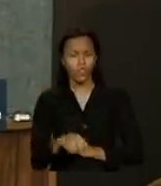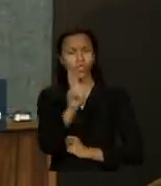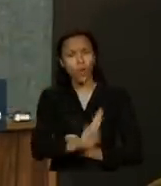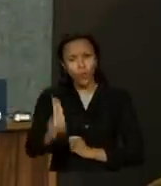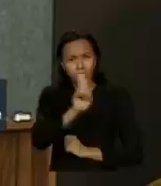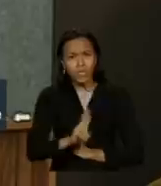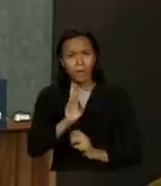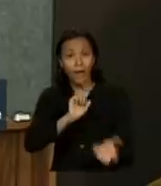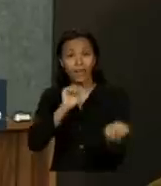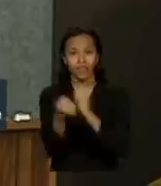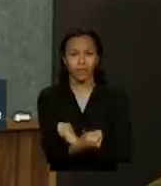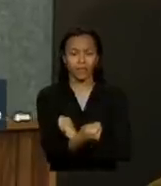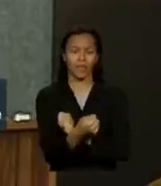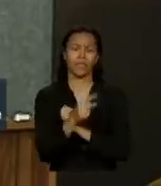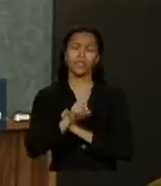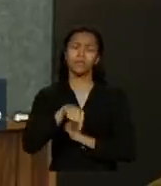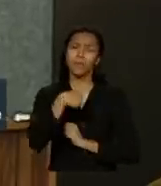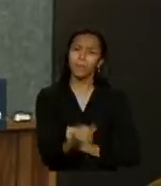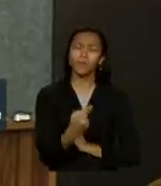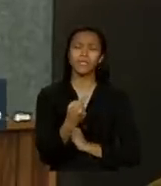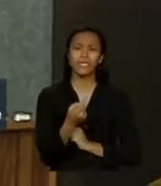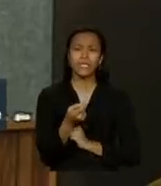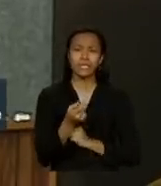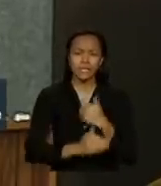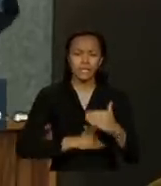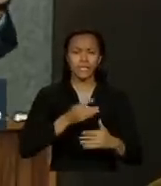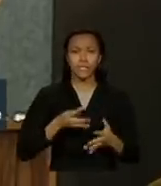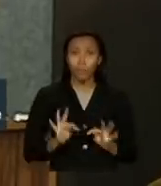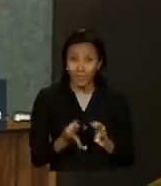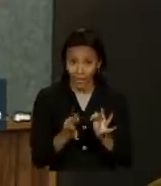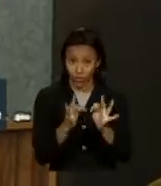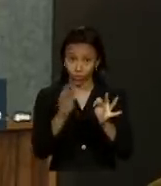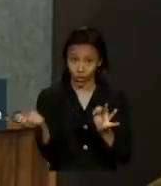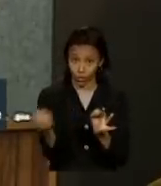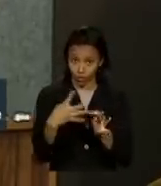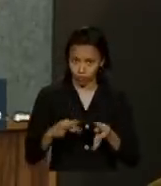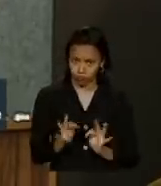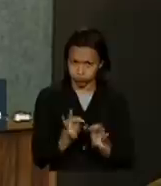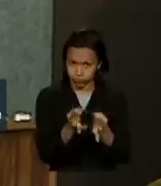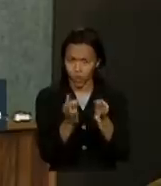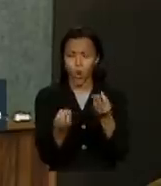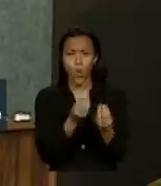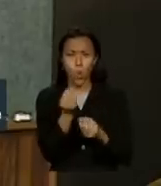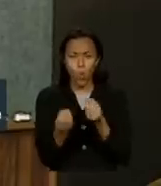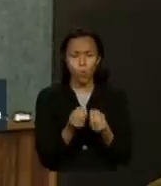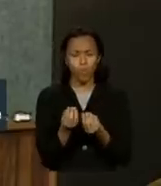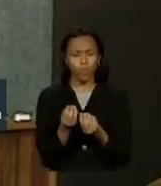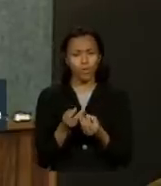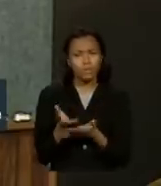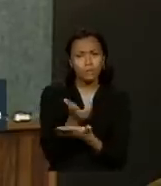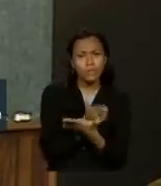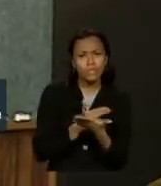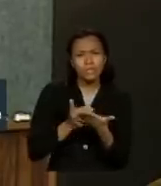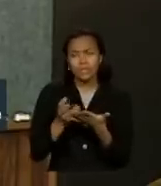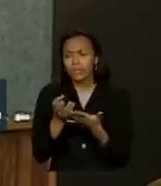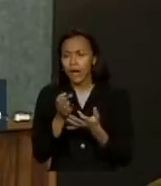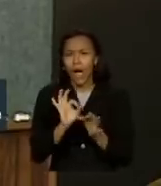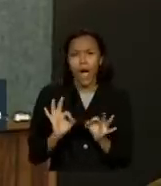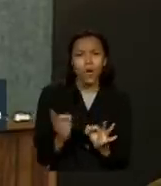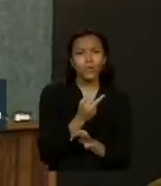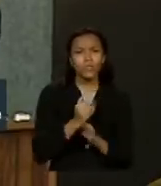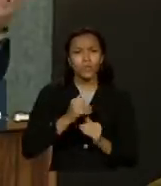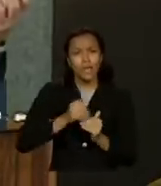E aí ele desenvolveu uma essa tecnologia de desenho e acompanhamento do processo em todas suas etapas